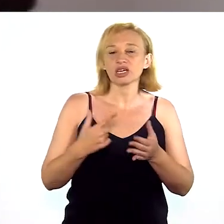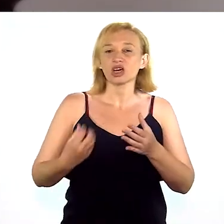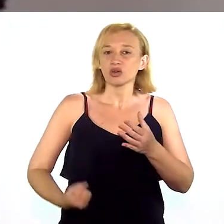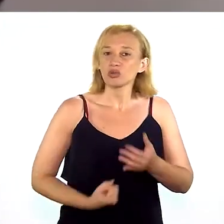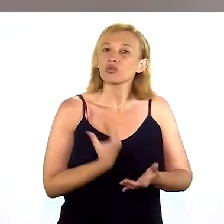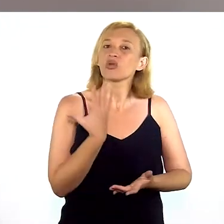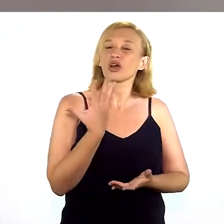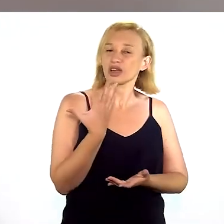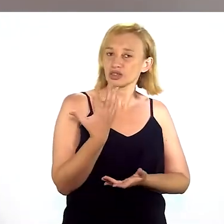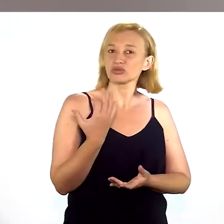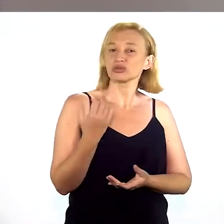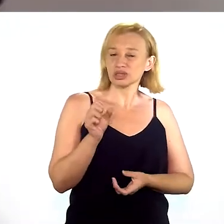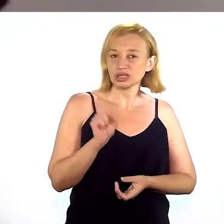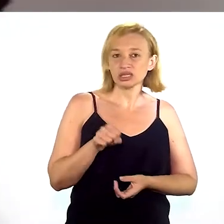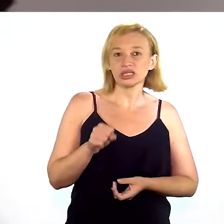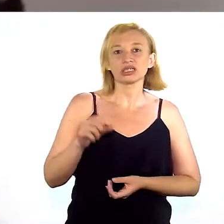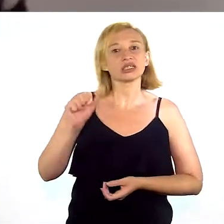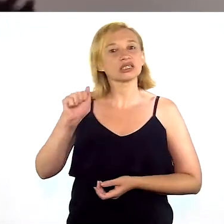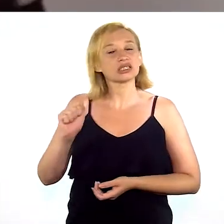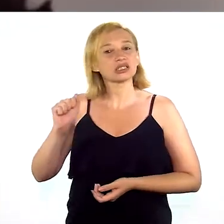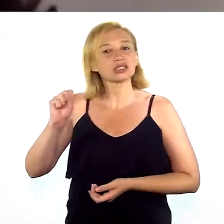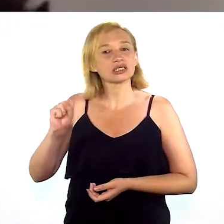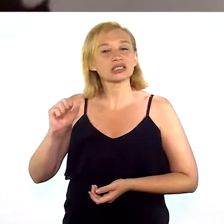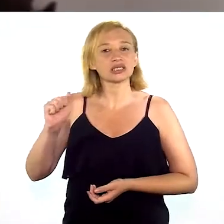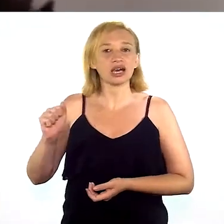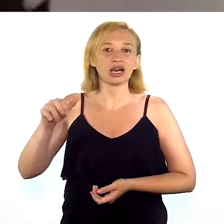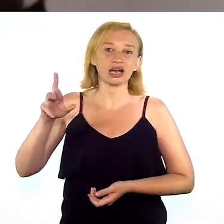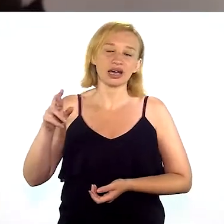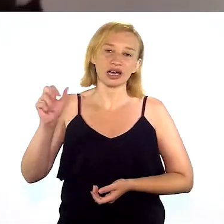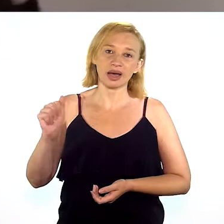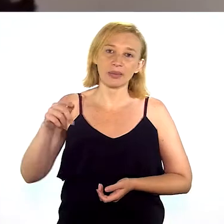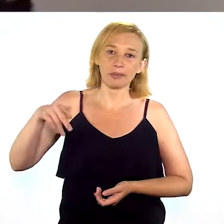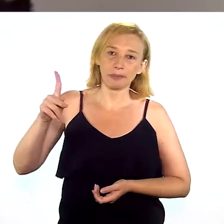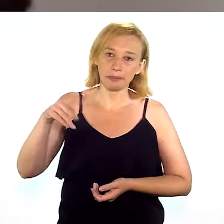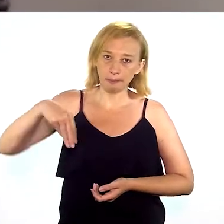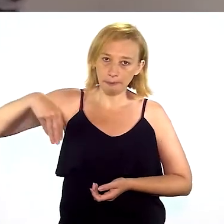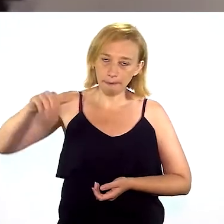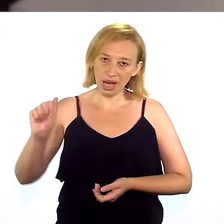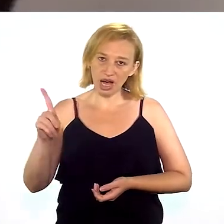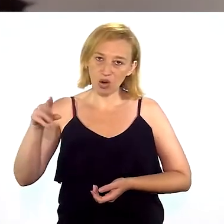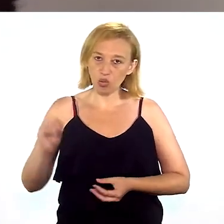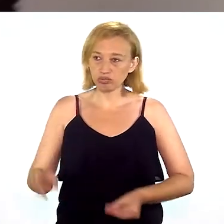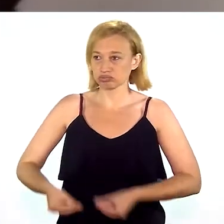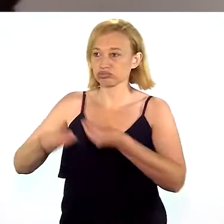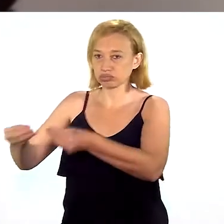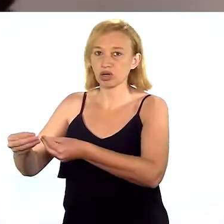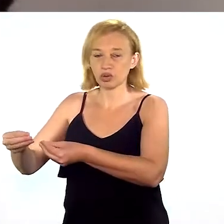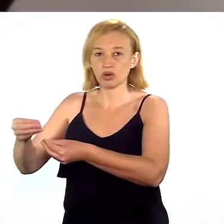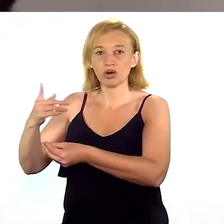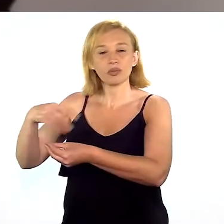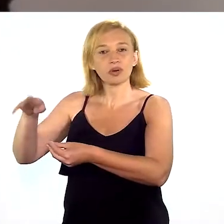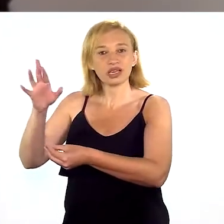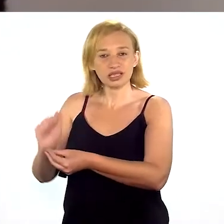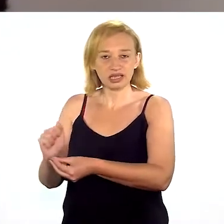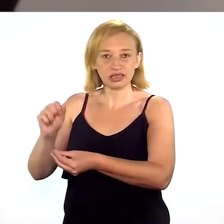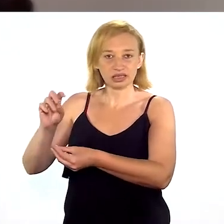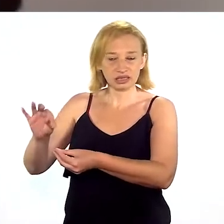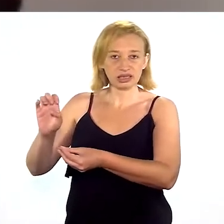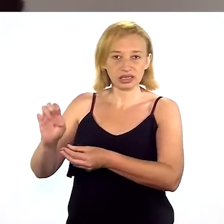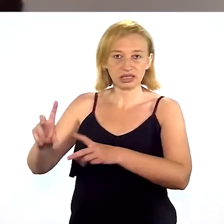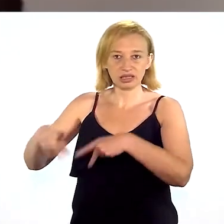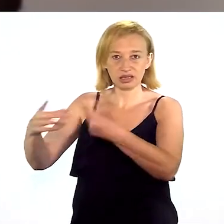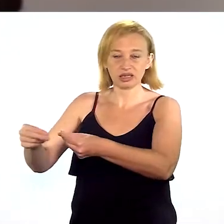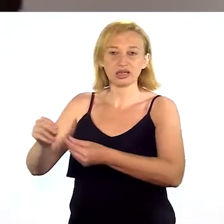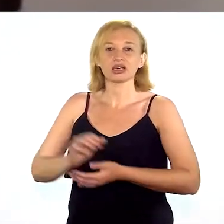um romance poético também. E quando o Saramago, né, entregou esse prêmio, quando ele recebeu esse prêmio, o Saramago o intitulou como Tsunami